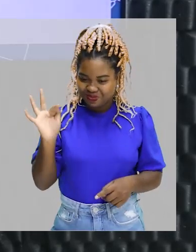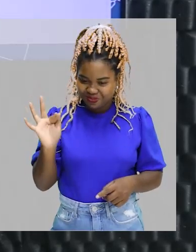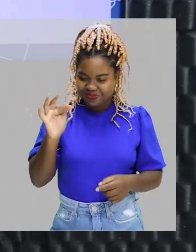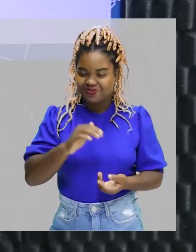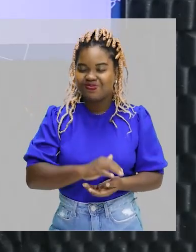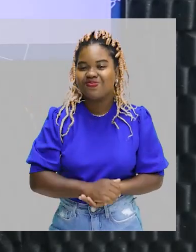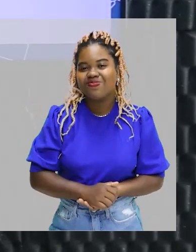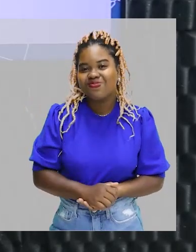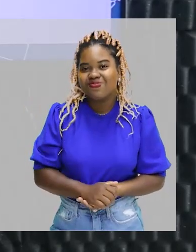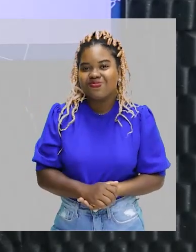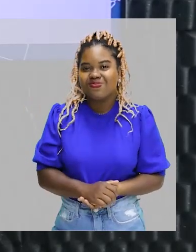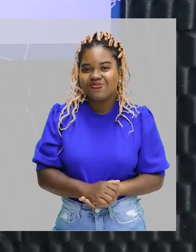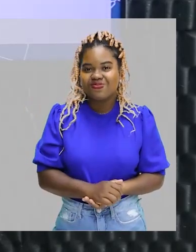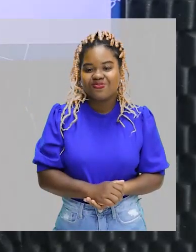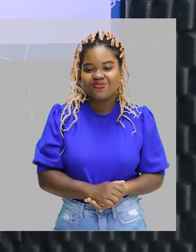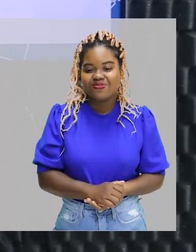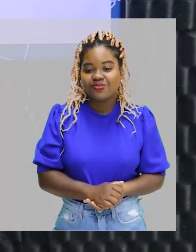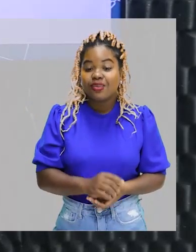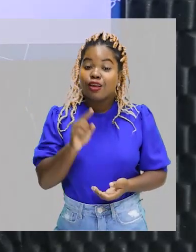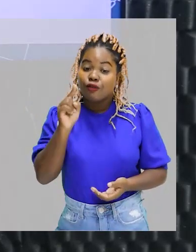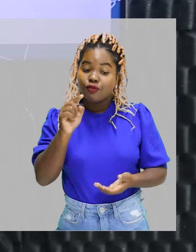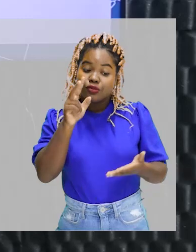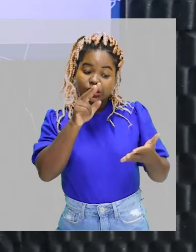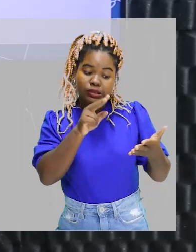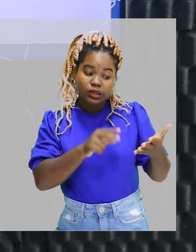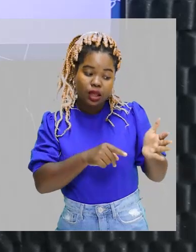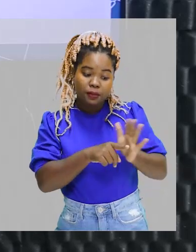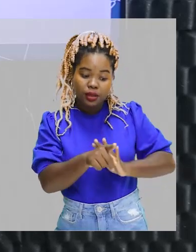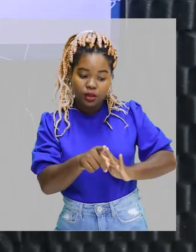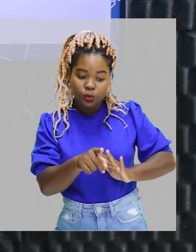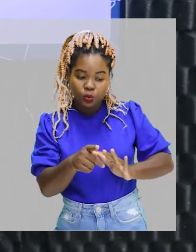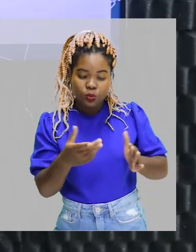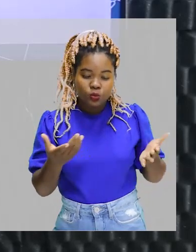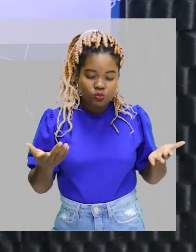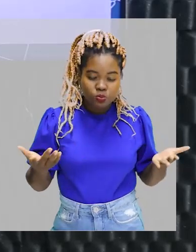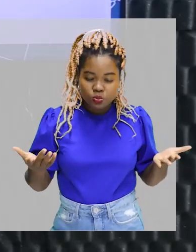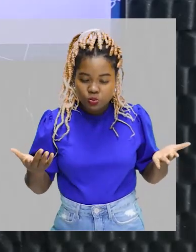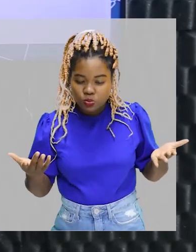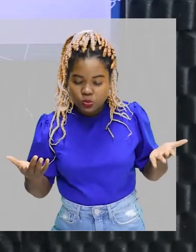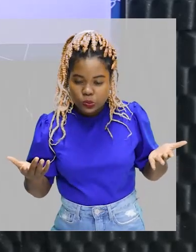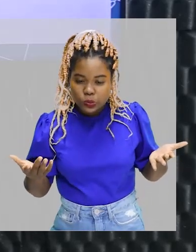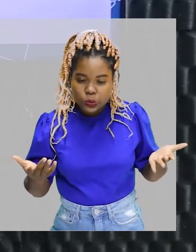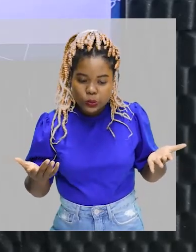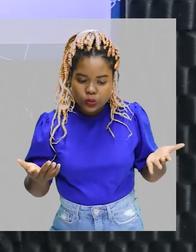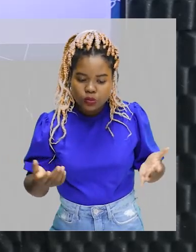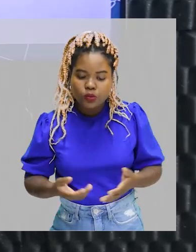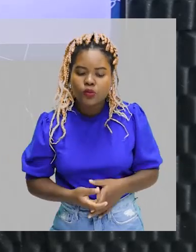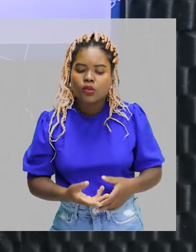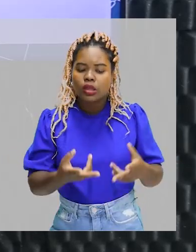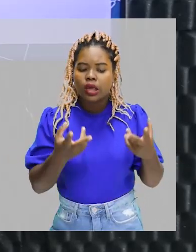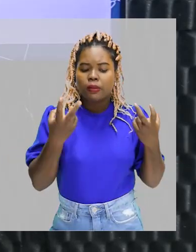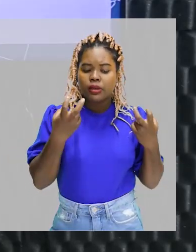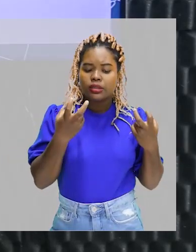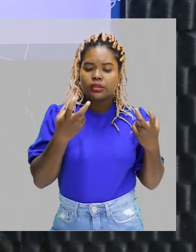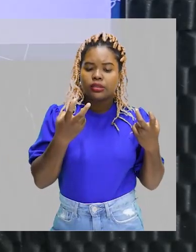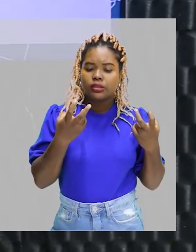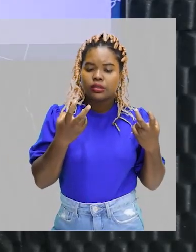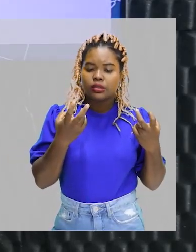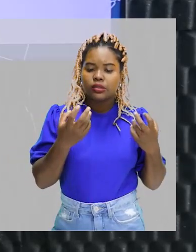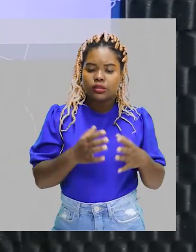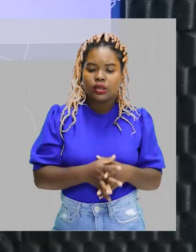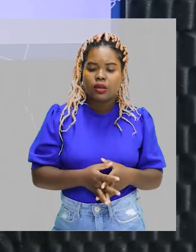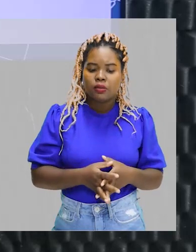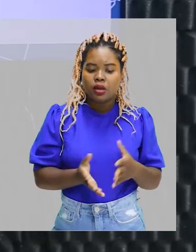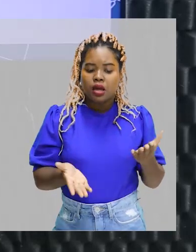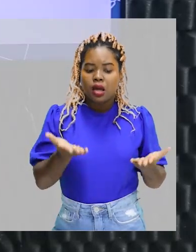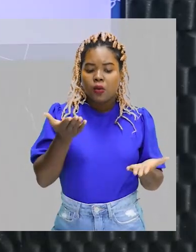volume final. Então, você lê a questão, ok? E aí você vai identificar, é concentração comum?